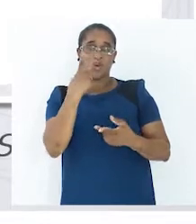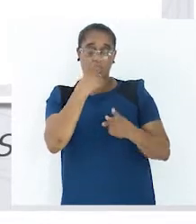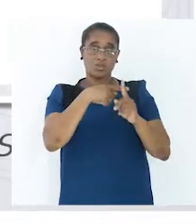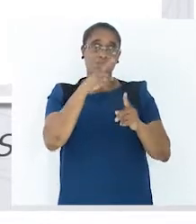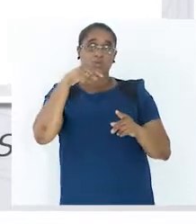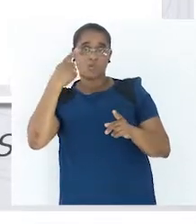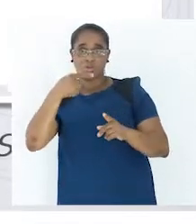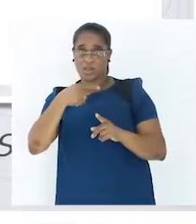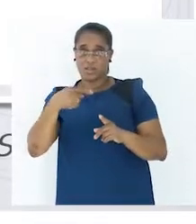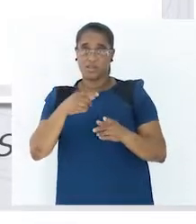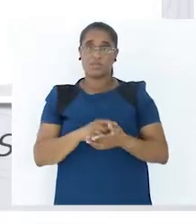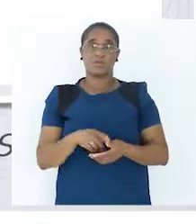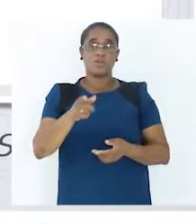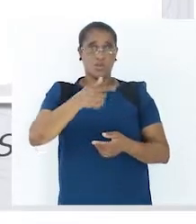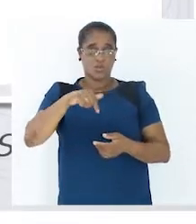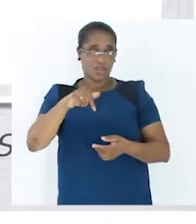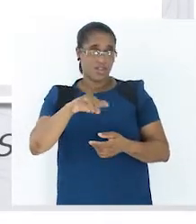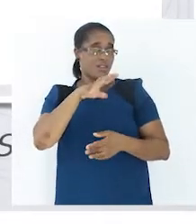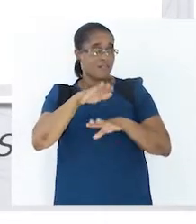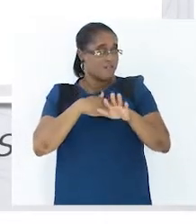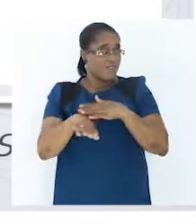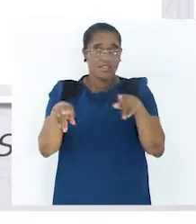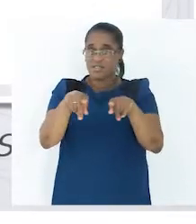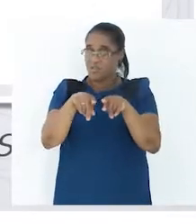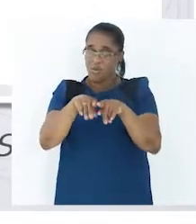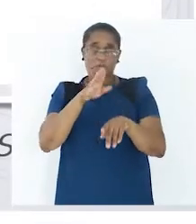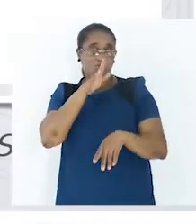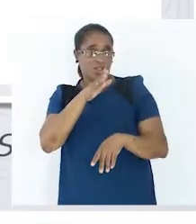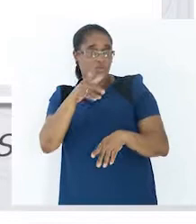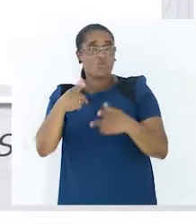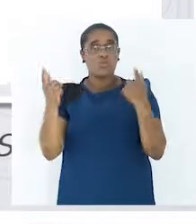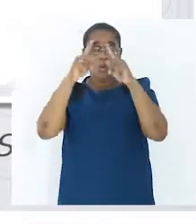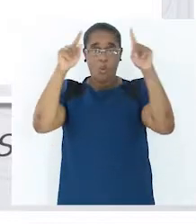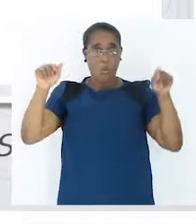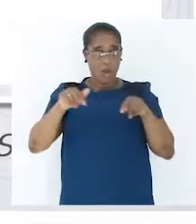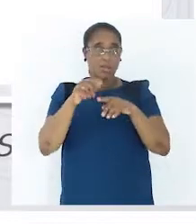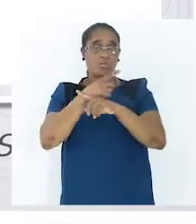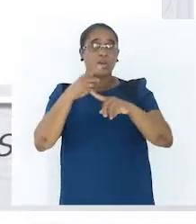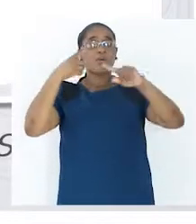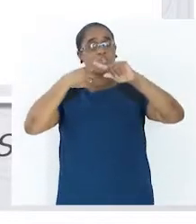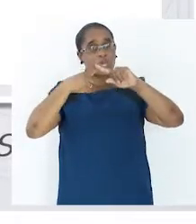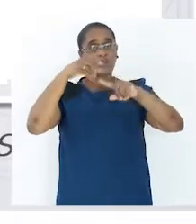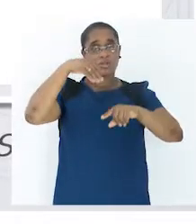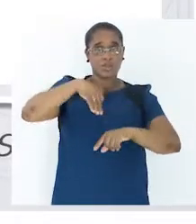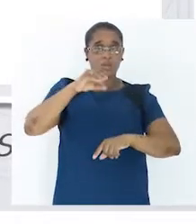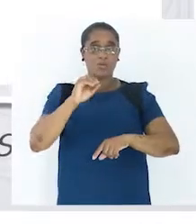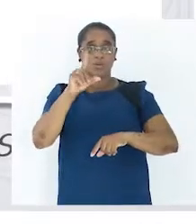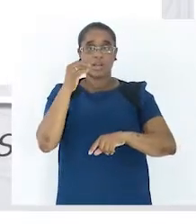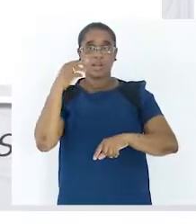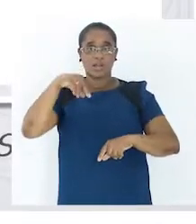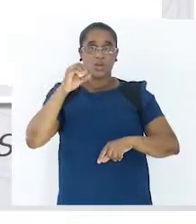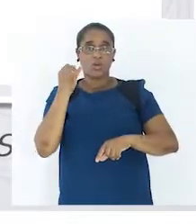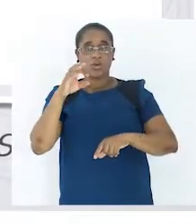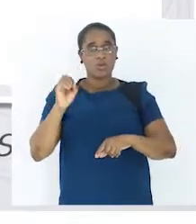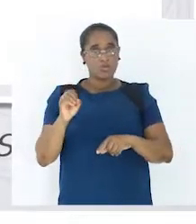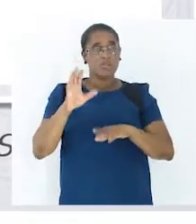diferentes. Nós aqui não vamos fazer o mesmo processo no quadro porque a multiplicação de polinómios já fizemos um exemplo e na aula